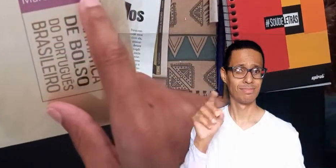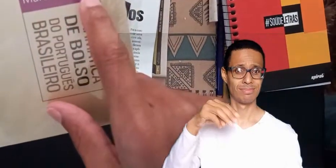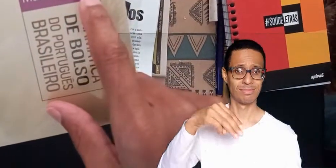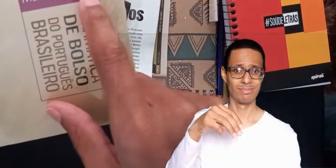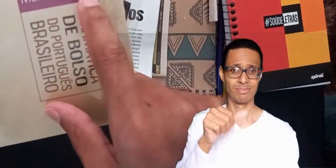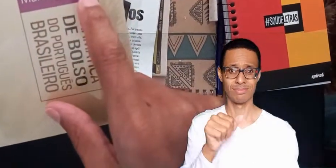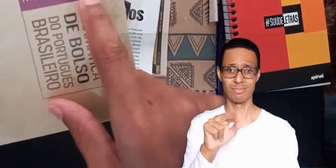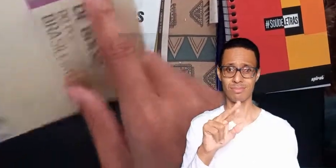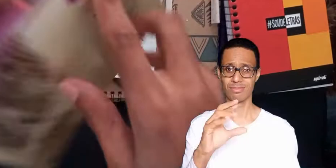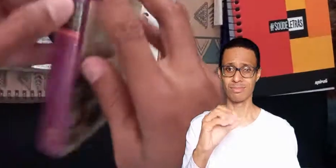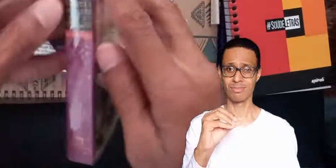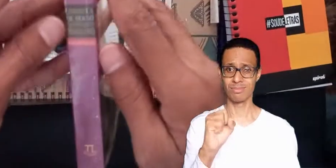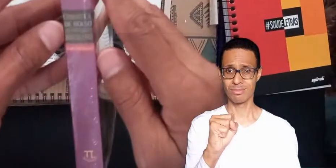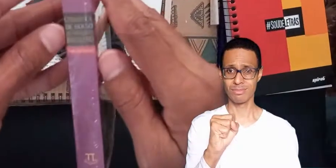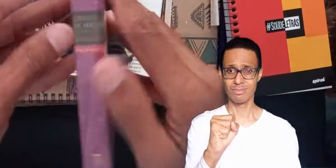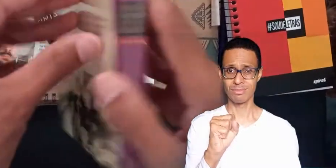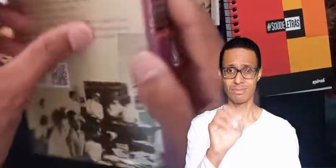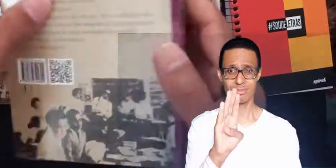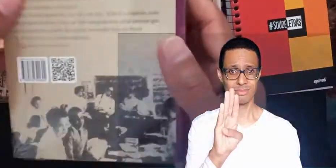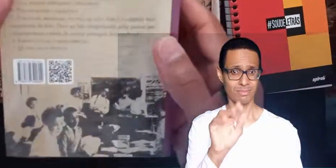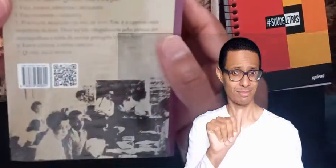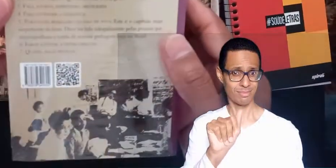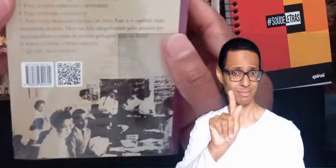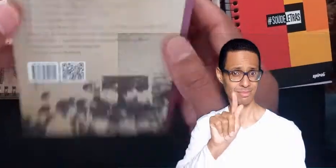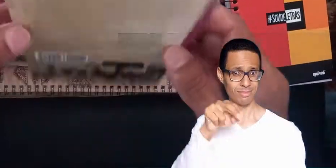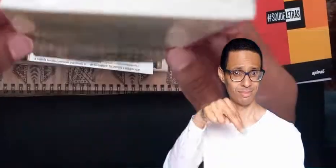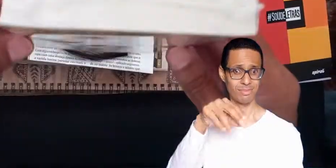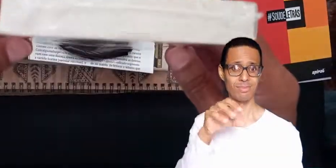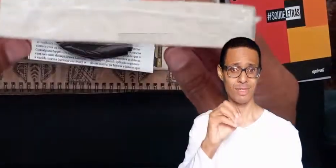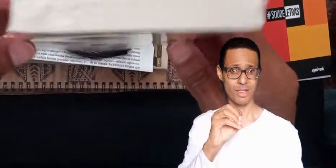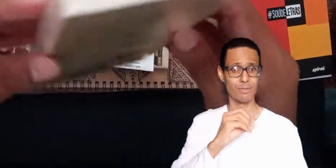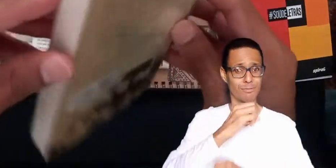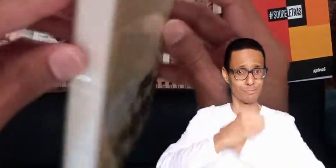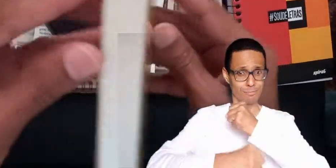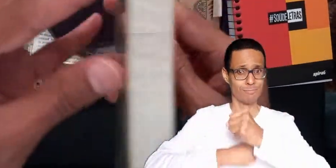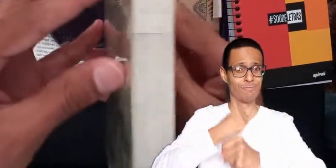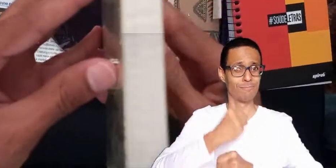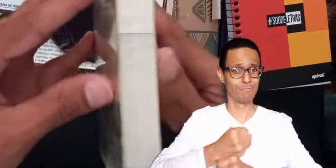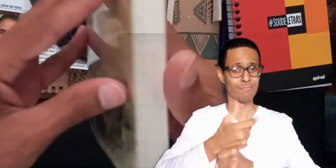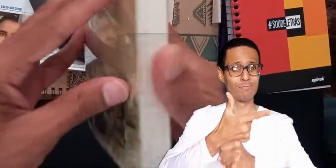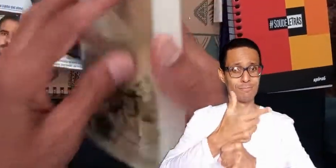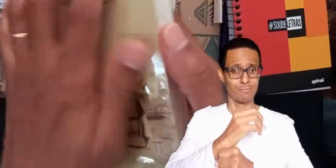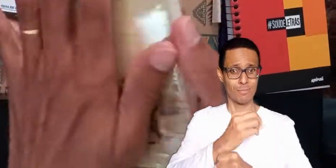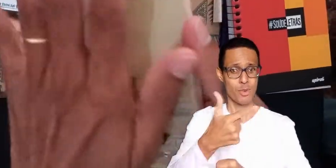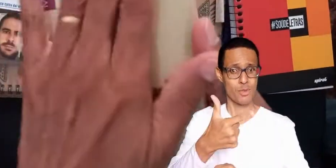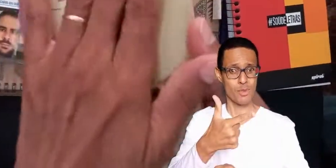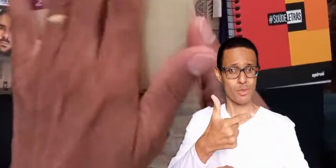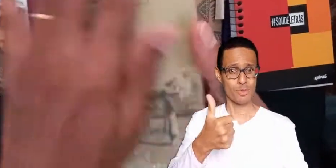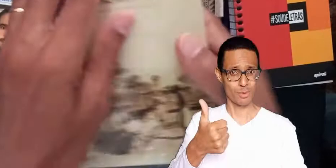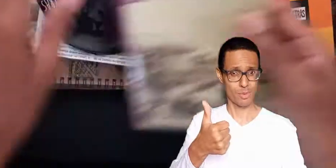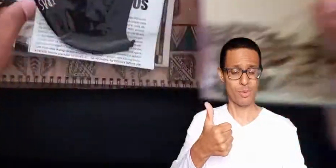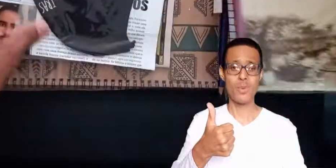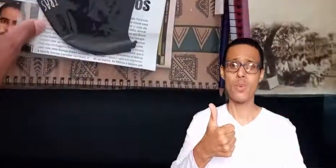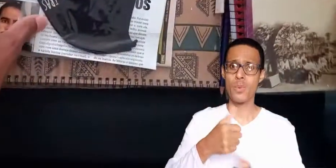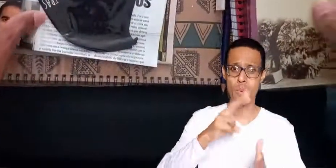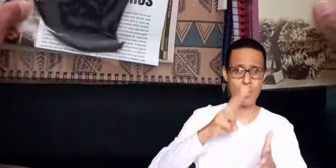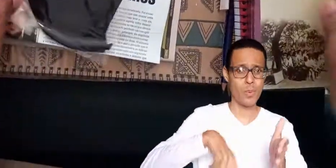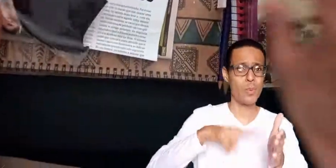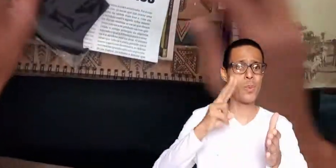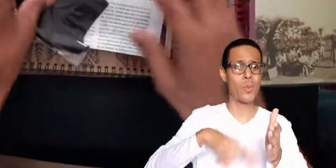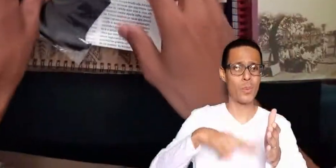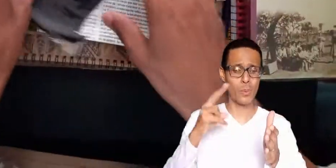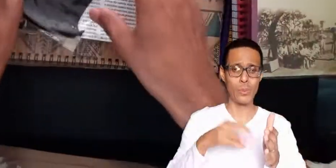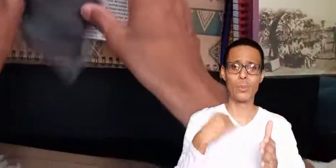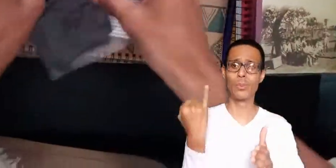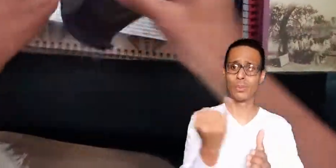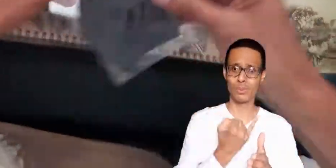Então, mais uma leitura aí, olha, vamos ler em 2021. Excelente livro. Temos aqui também galera, olha